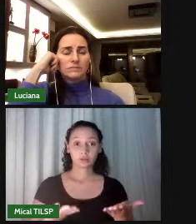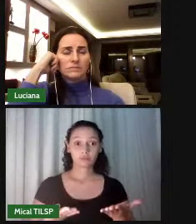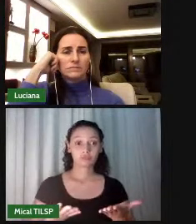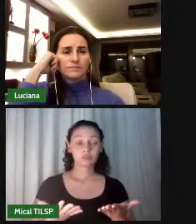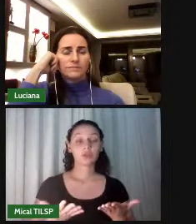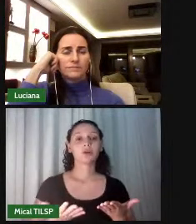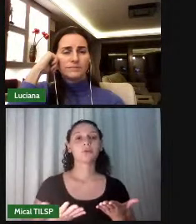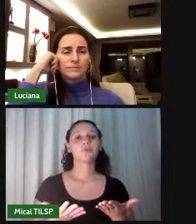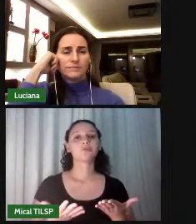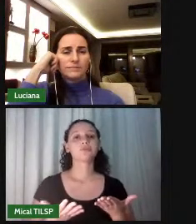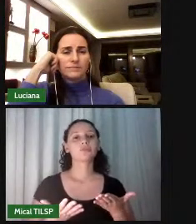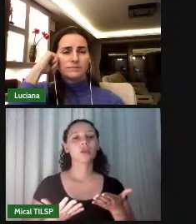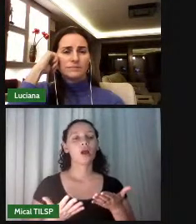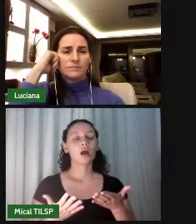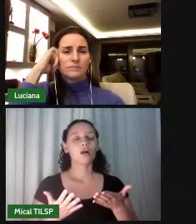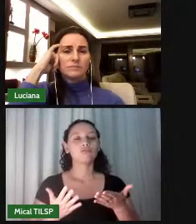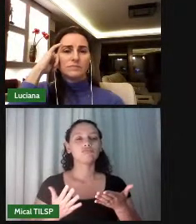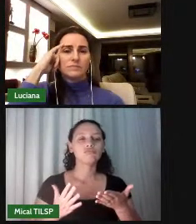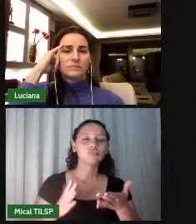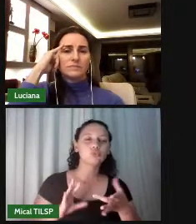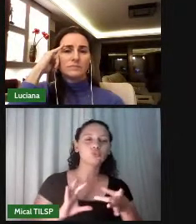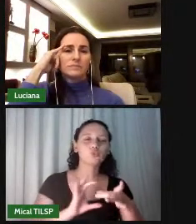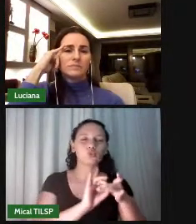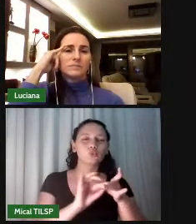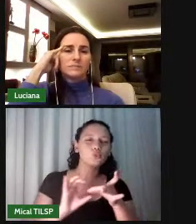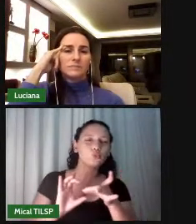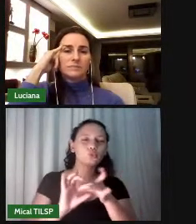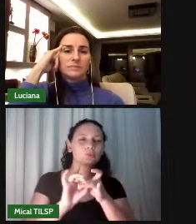associado, vinculado a determinado órgão, né, a esfera,